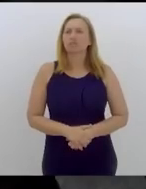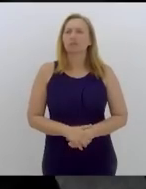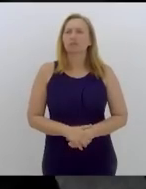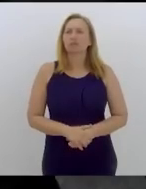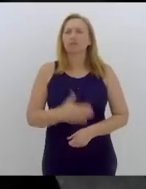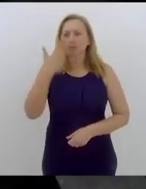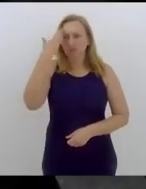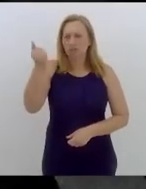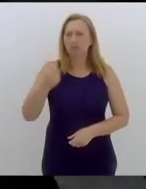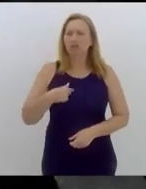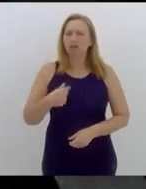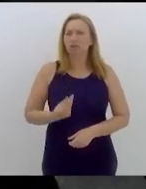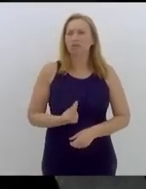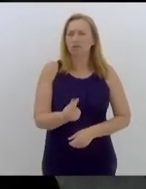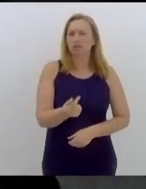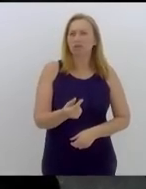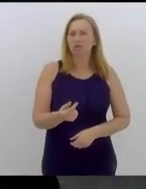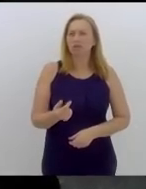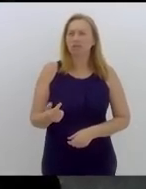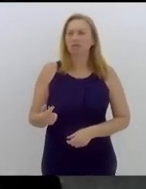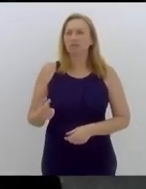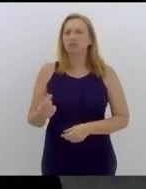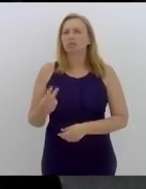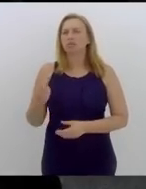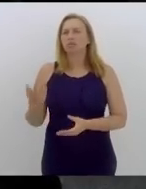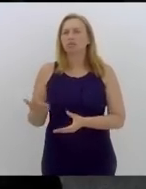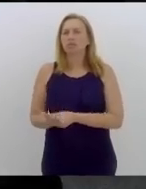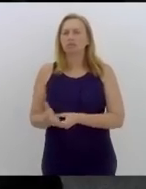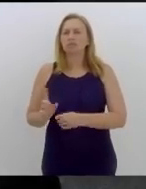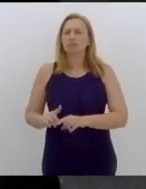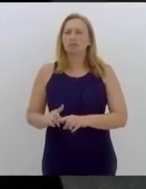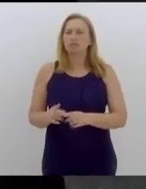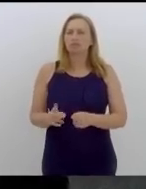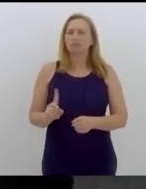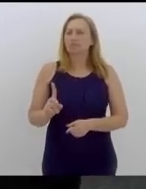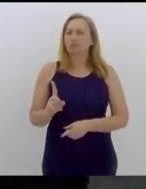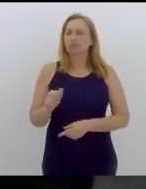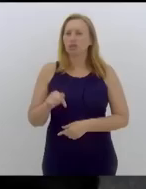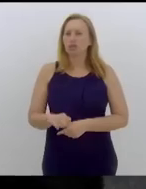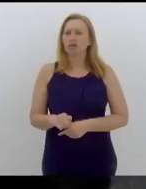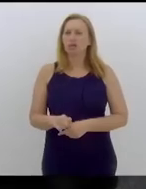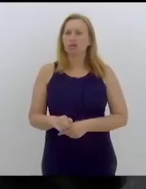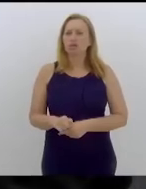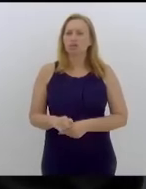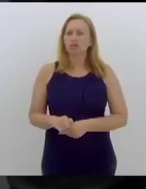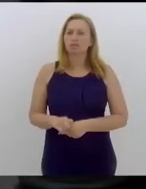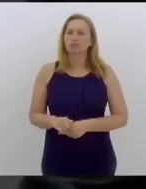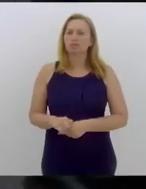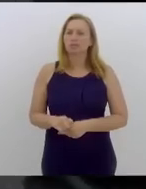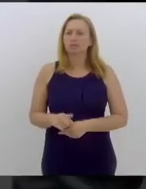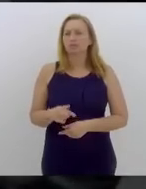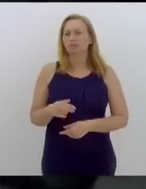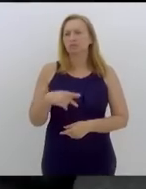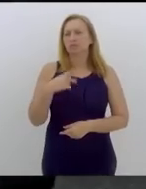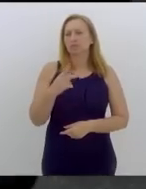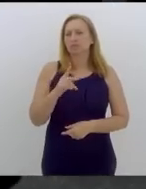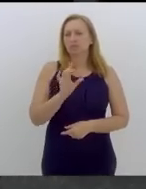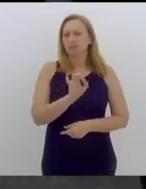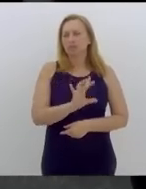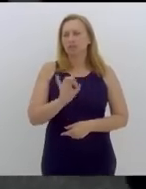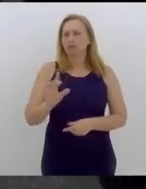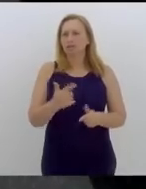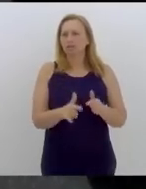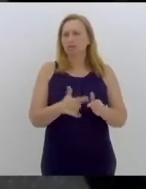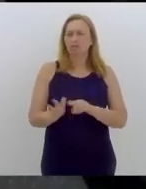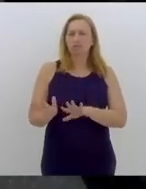eu sei que eu já vou sair daqui respondendo pelo menos mais uns dois procedimento e a gente não tá aqui para poder dar personalidade a causa um problema